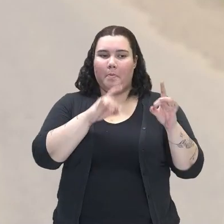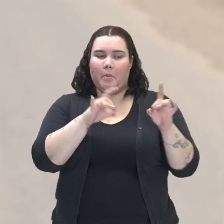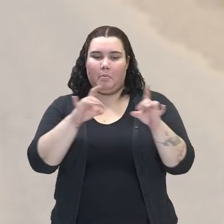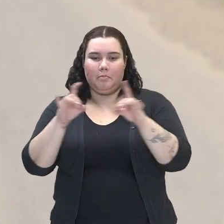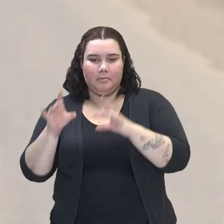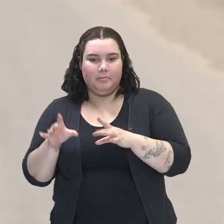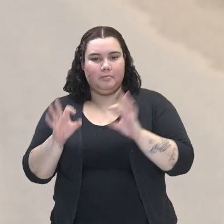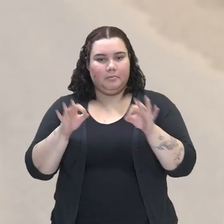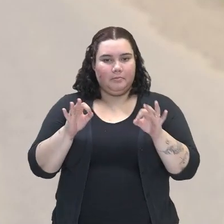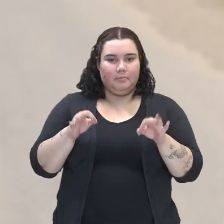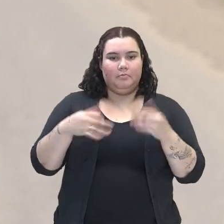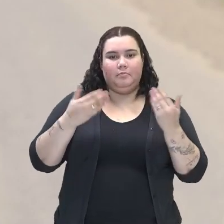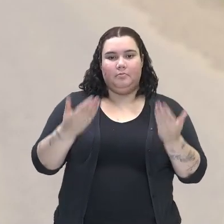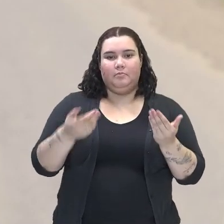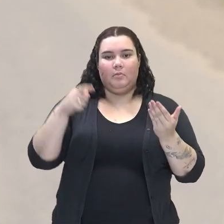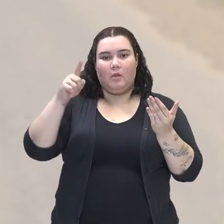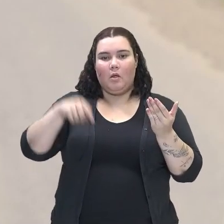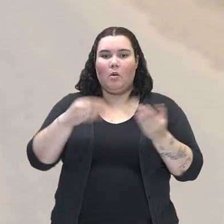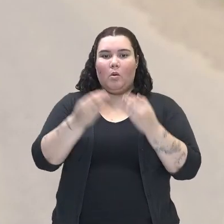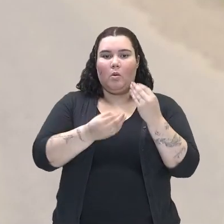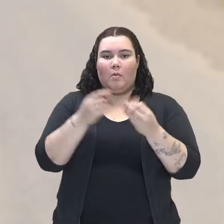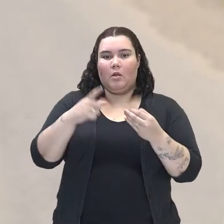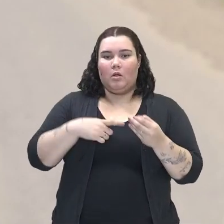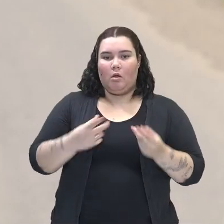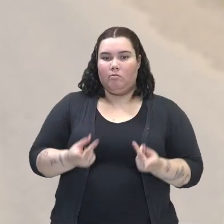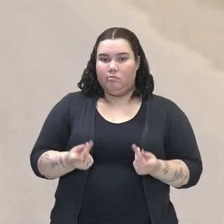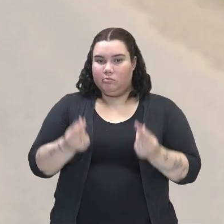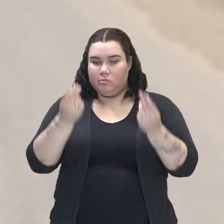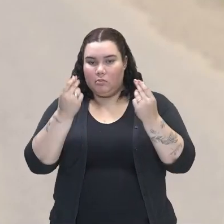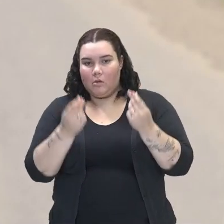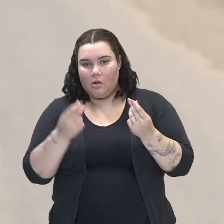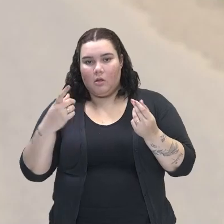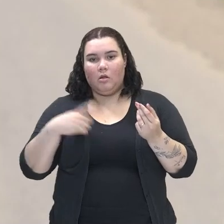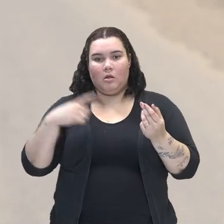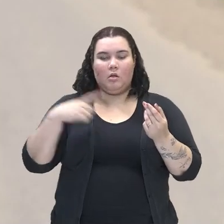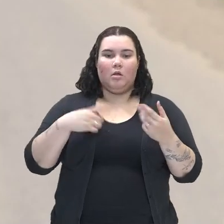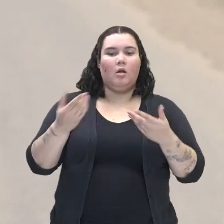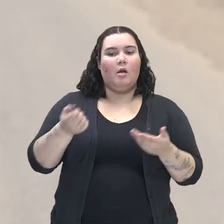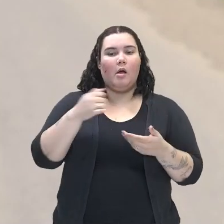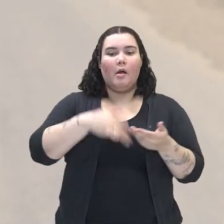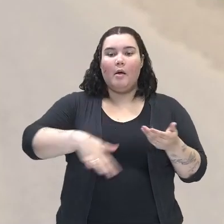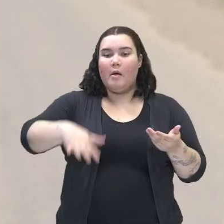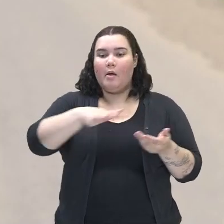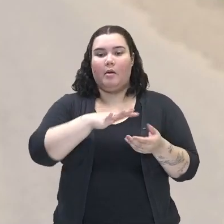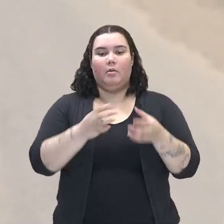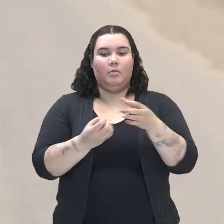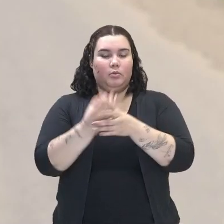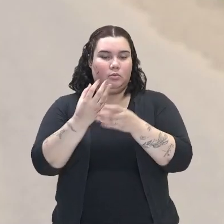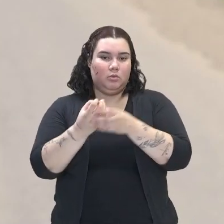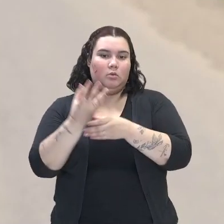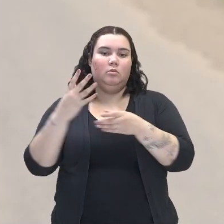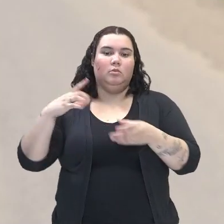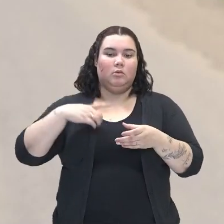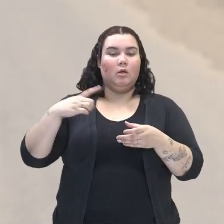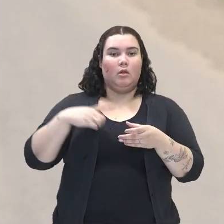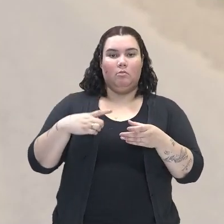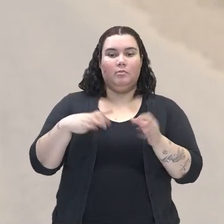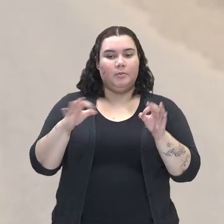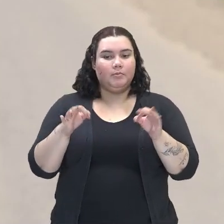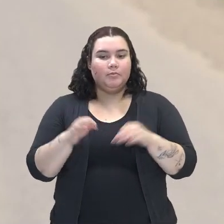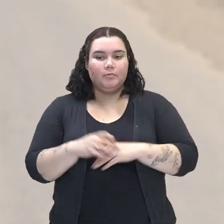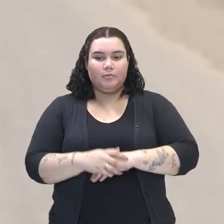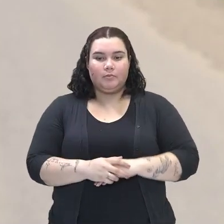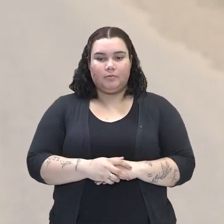esse é uma forma de gerar riqueza que demanda ali muitas áreas, uma produção muito grande e gera um retorno muito grande,